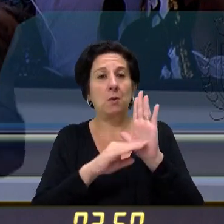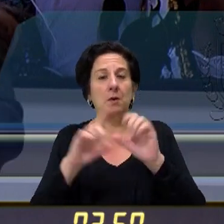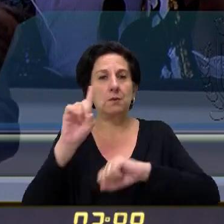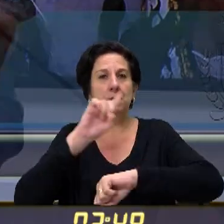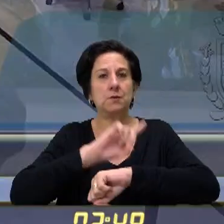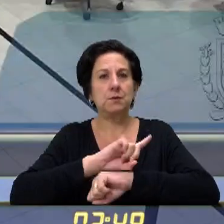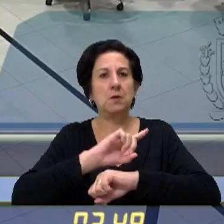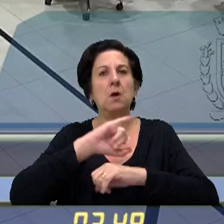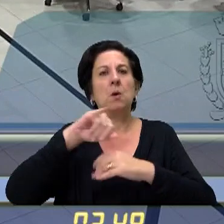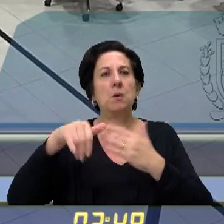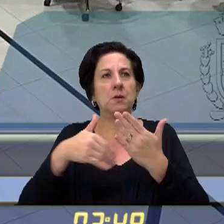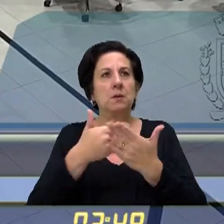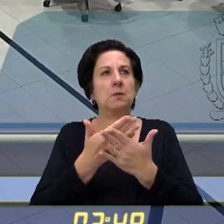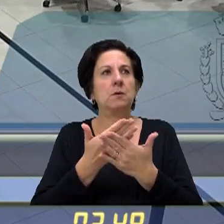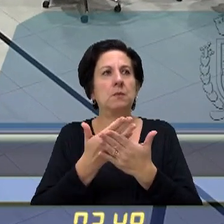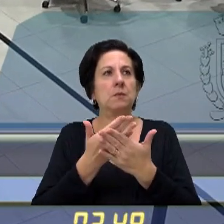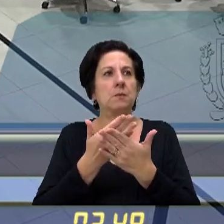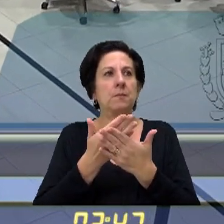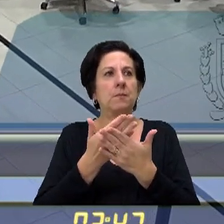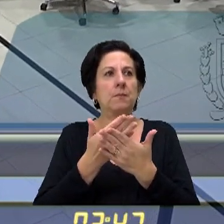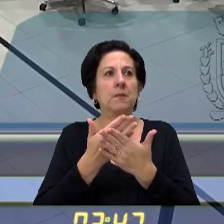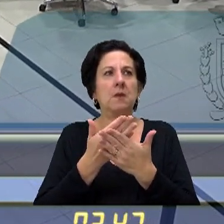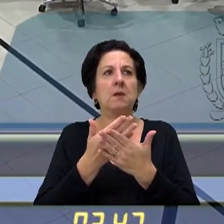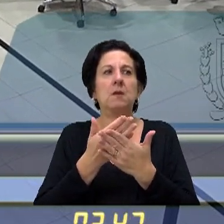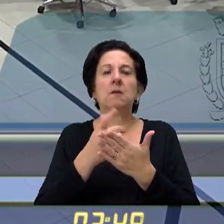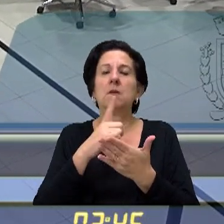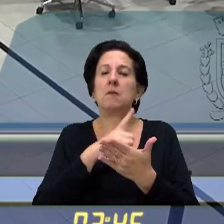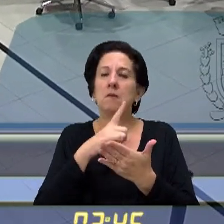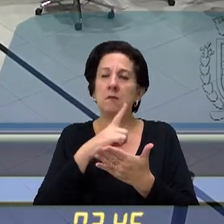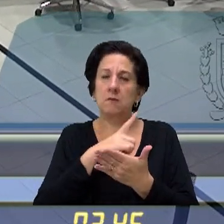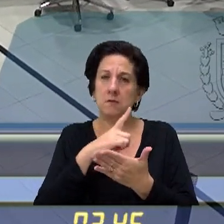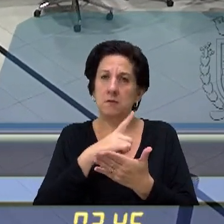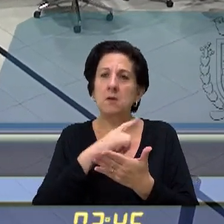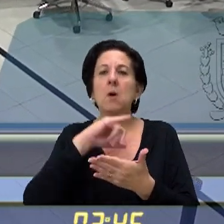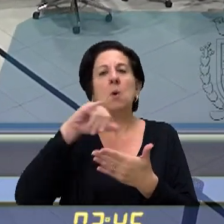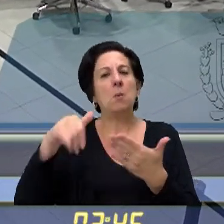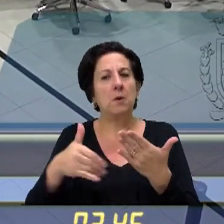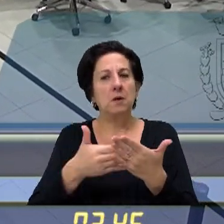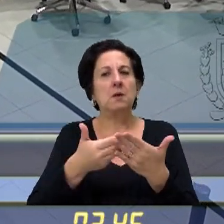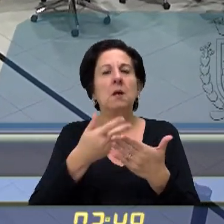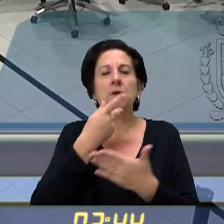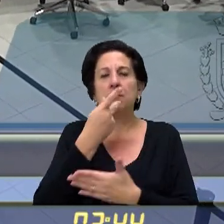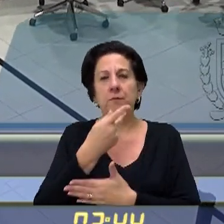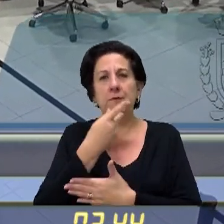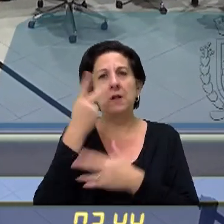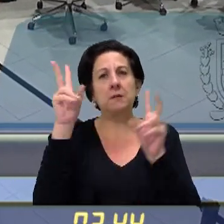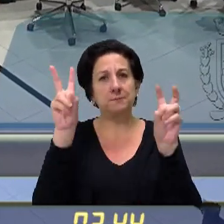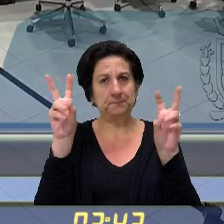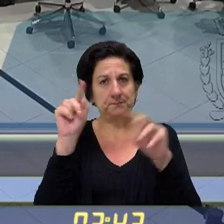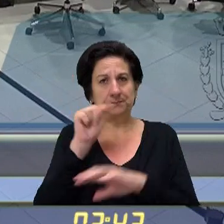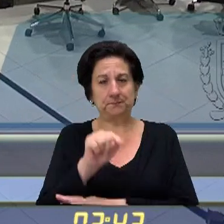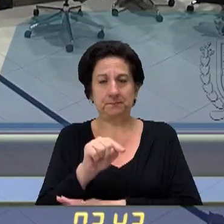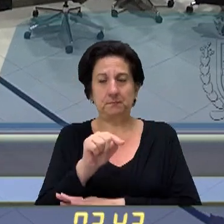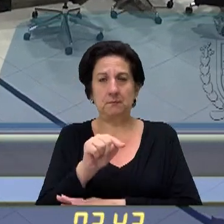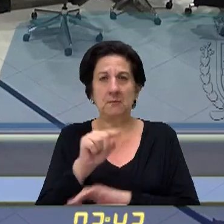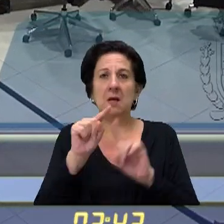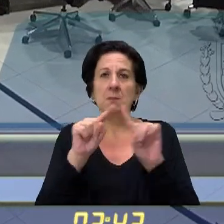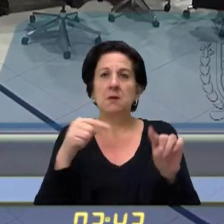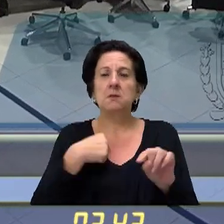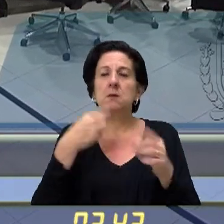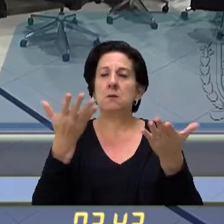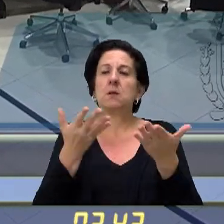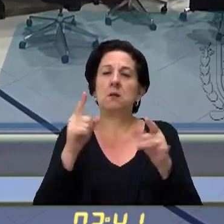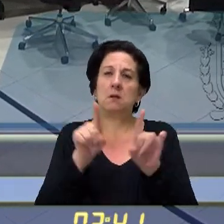hoje, oportunamente a gente vai ter a oportunidade de se manifestar sobre isso. Mas eu queria